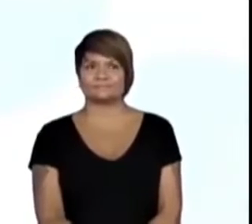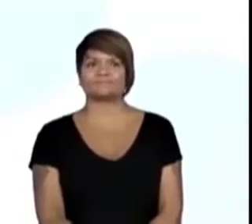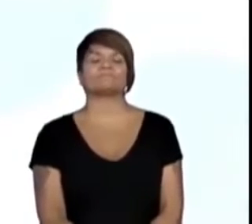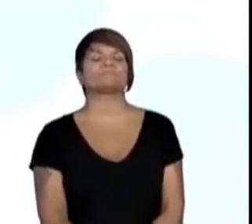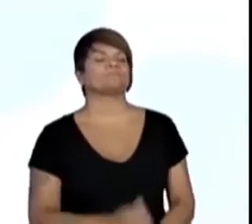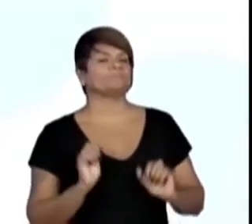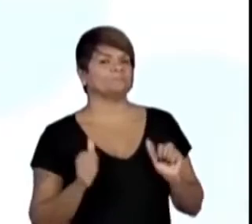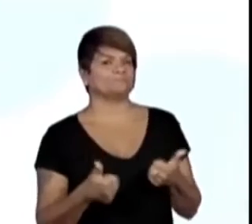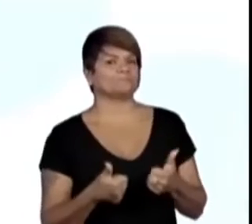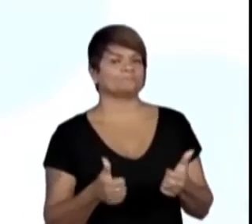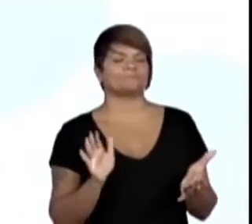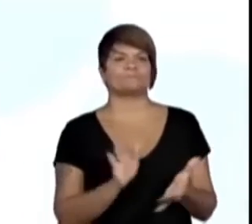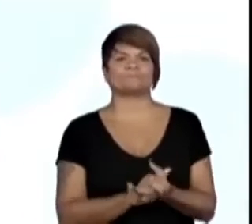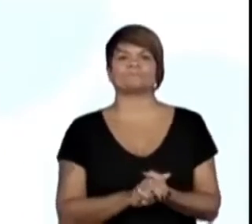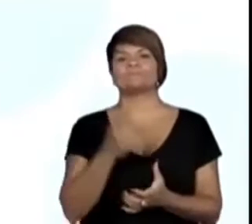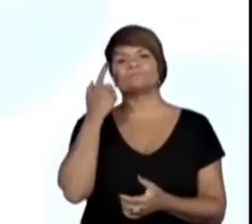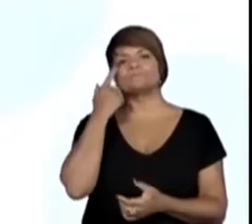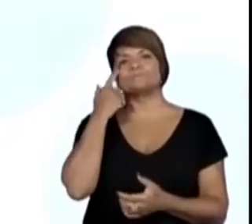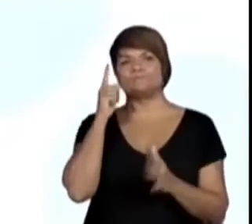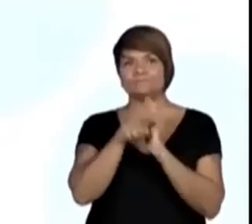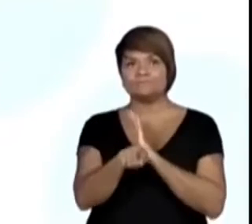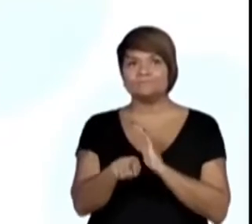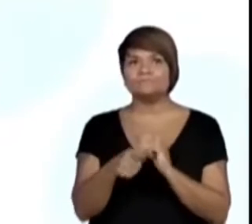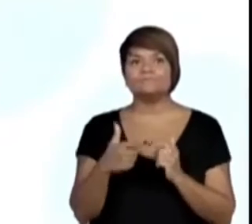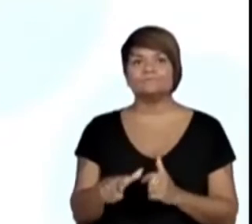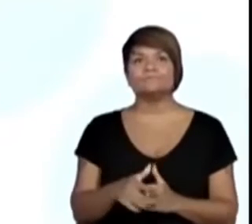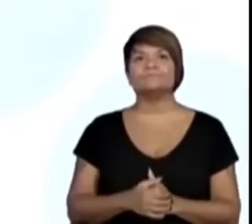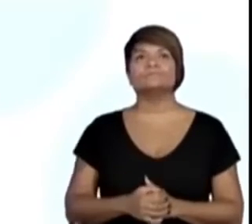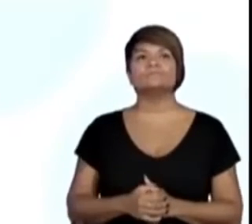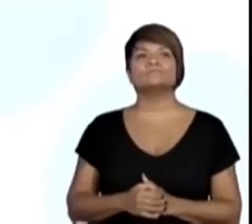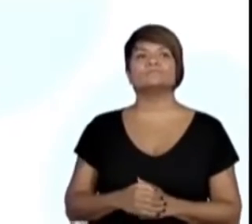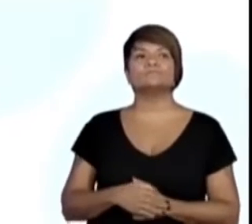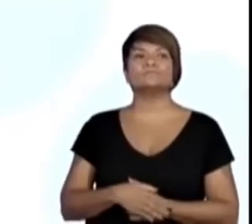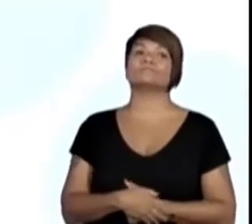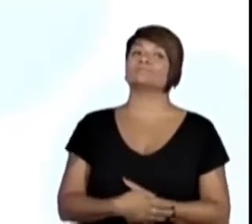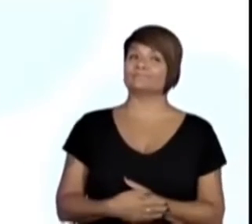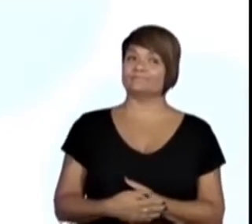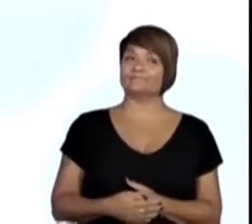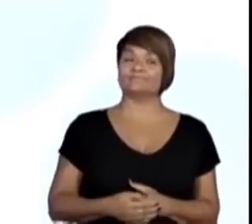Muito bem. Vamos ver se tem mais pergunta? Olha só.